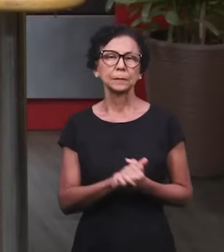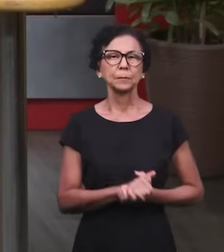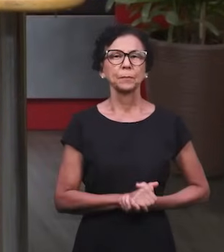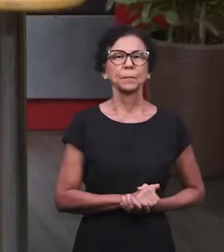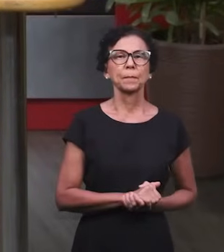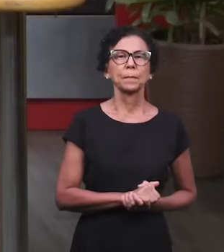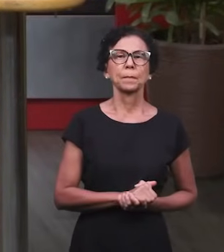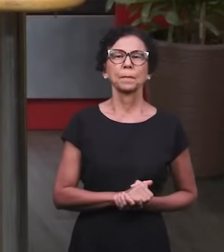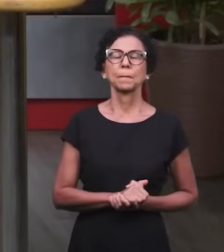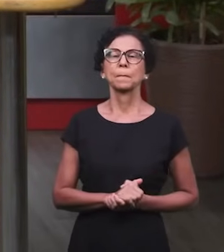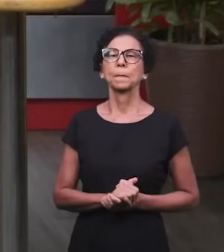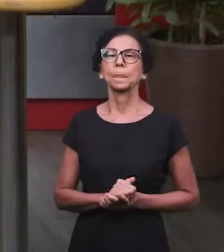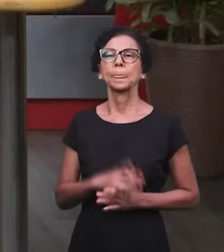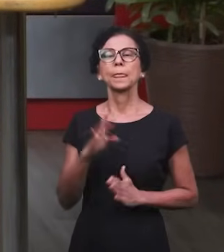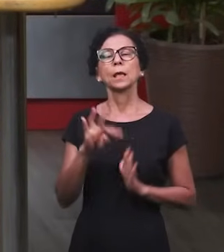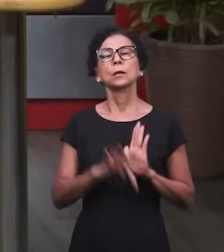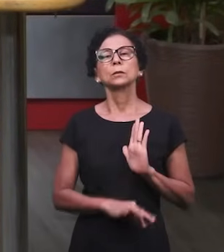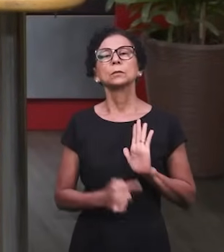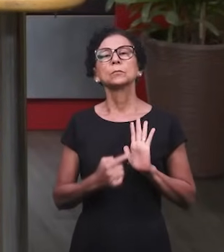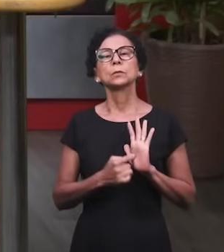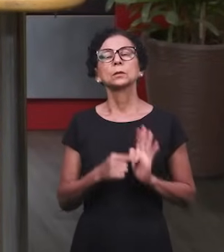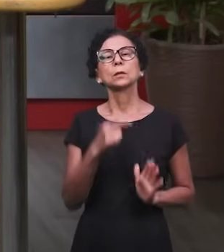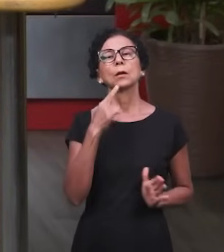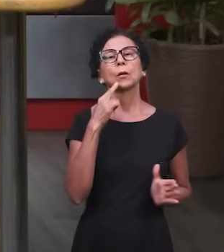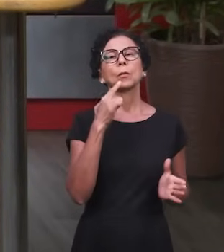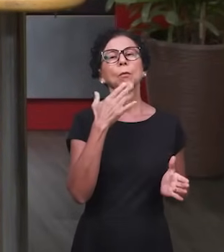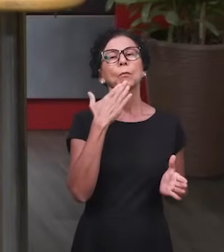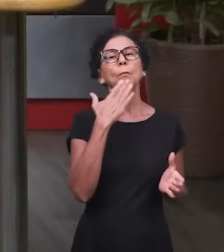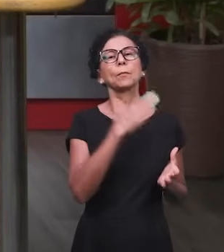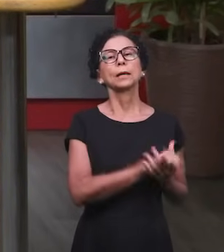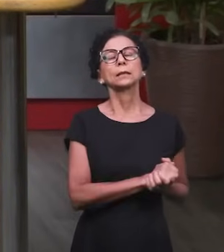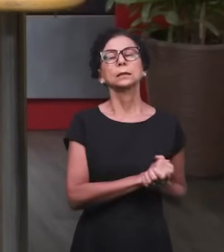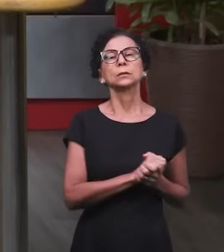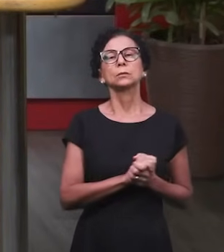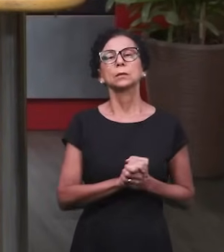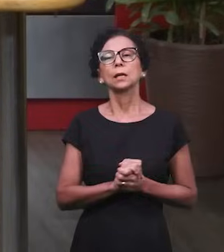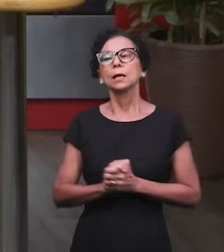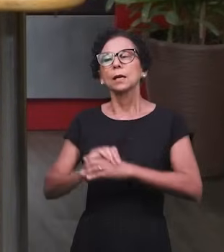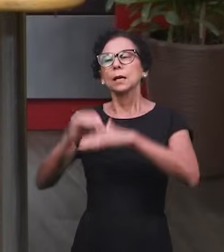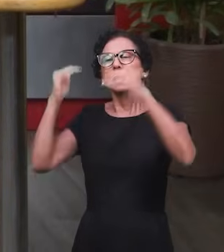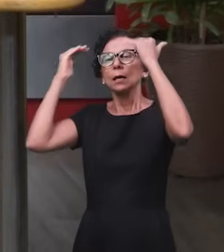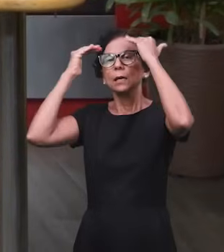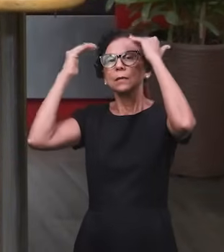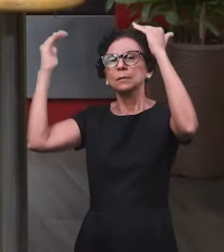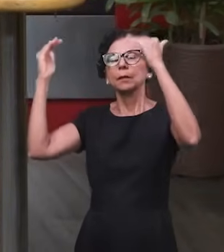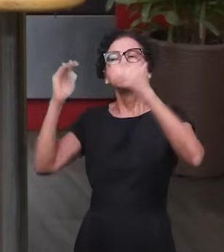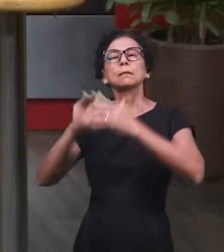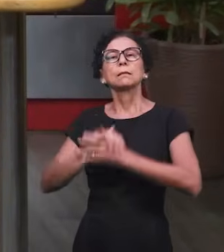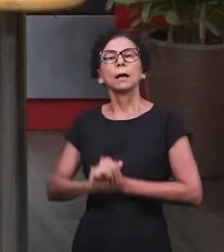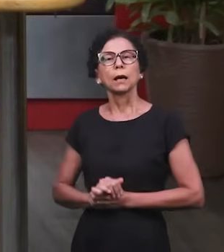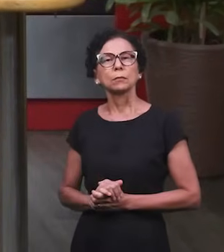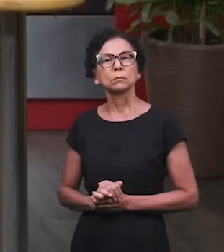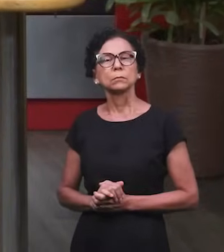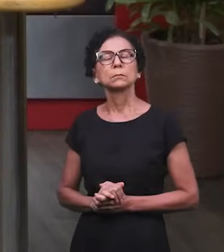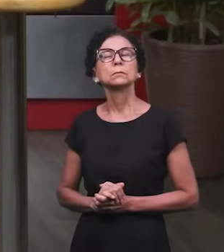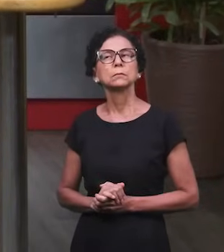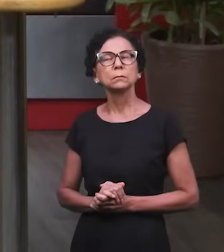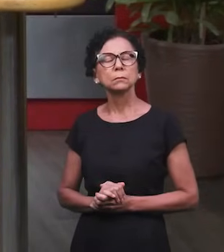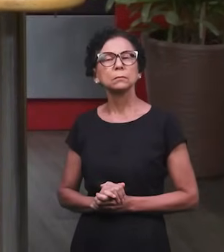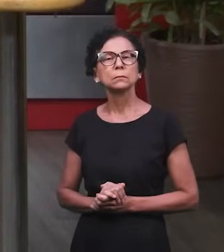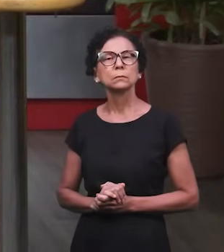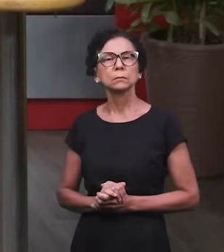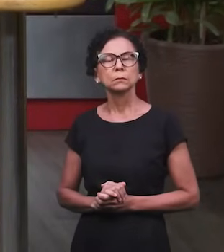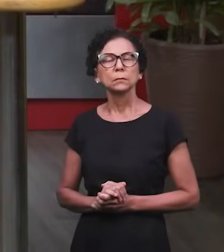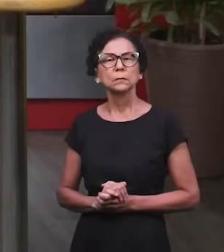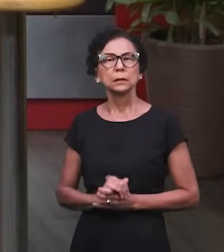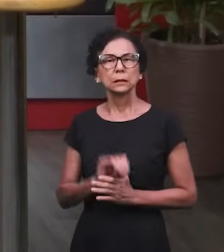maridos Honrar as esposas né Eh o texto que fala aqui é Honrar dando honra a mulher então Eh eu vou